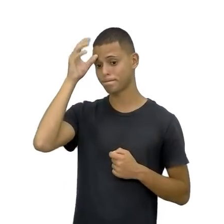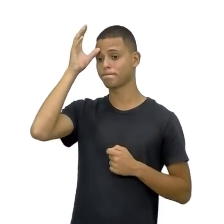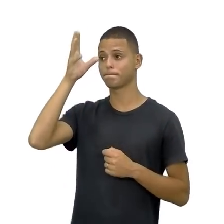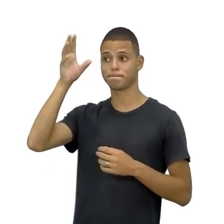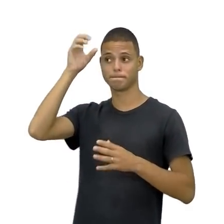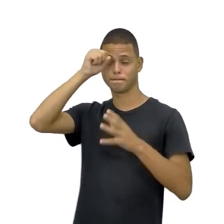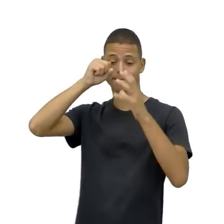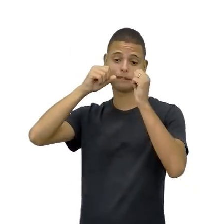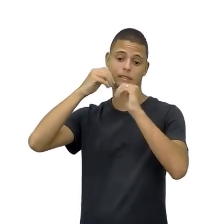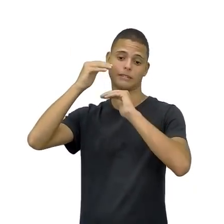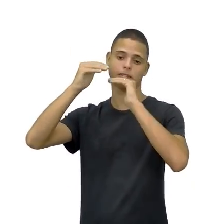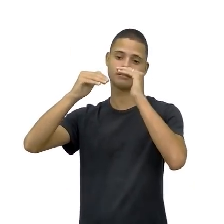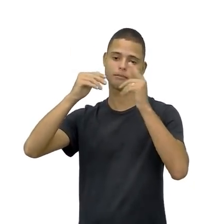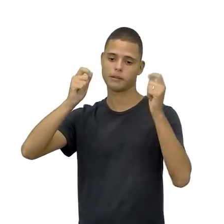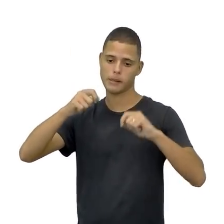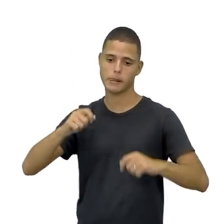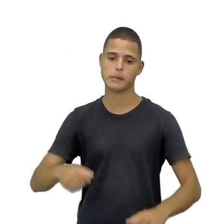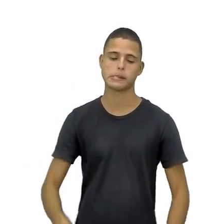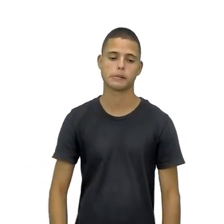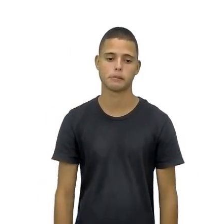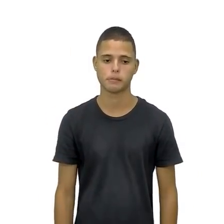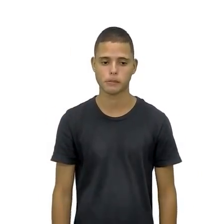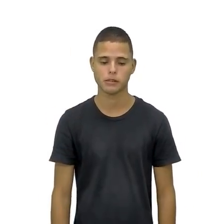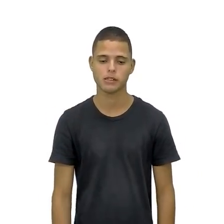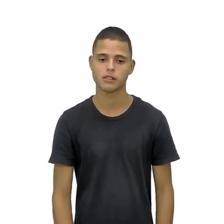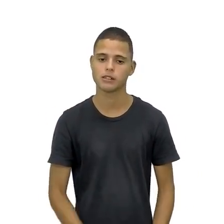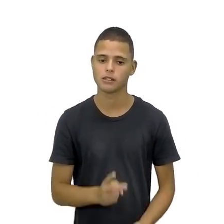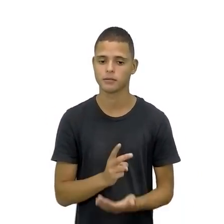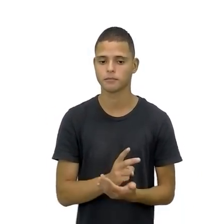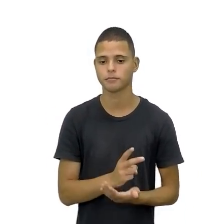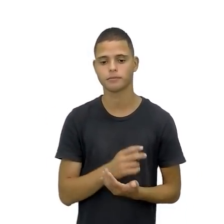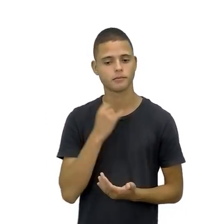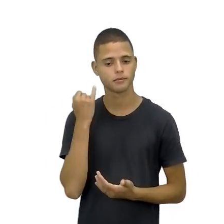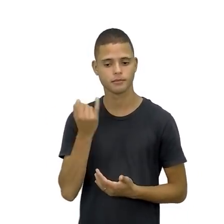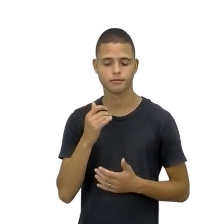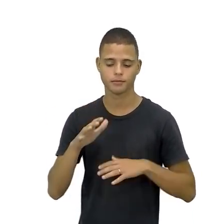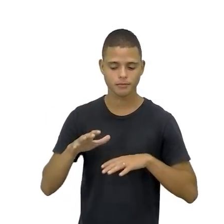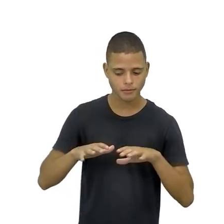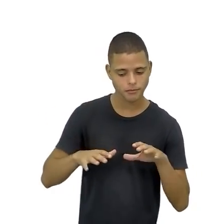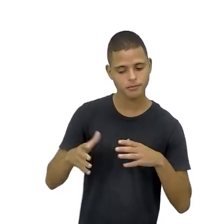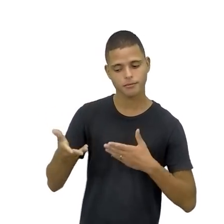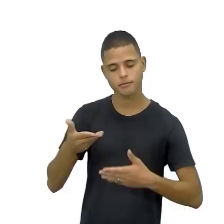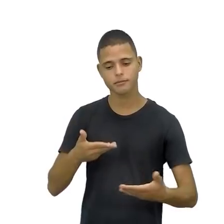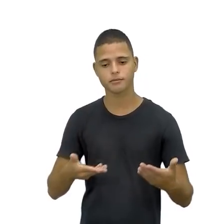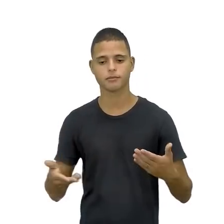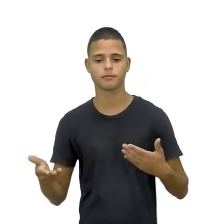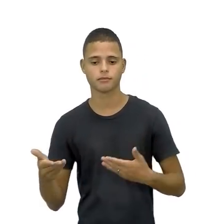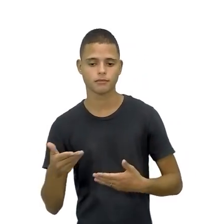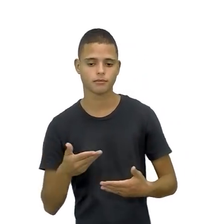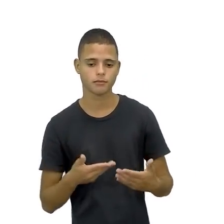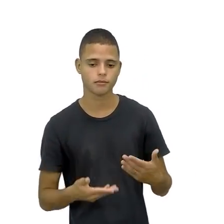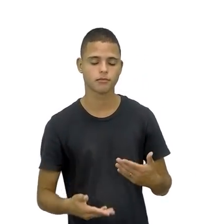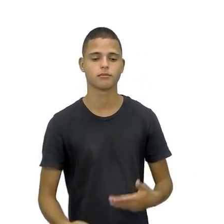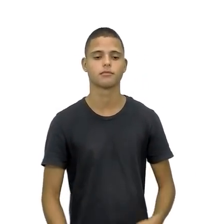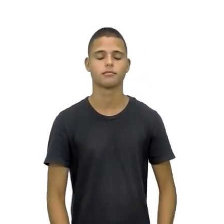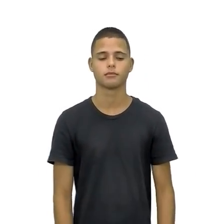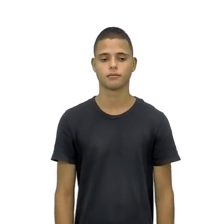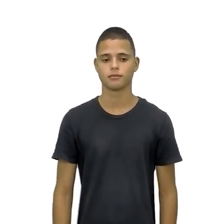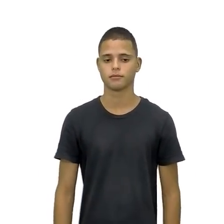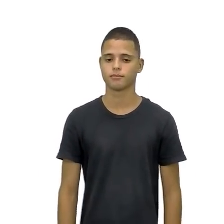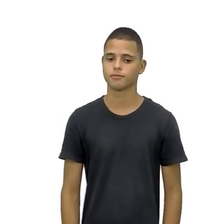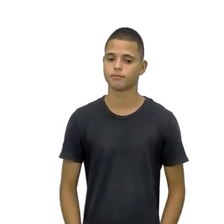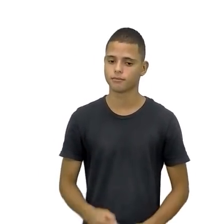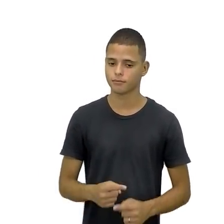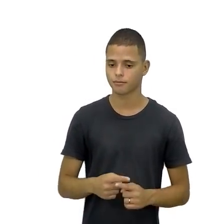precisamos crescer nesse sentido, né? Então, é sempre esse movimento, né, de aprender e reaprender os saberes, porque,